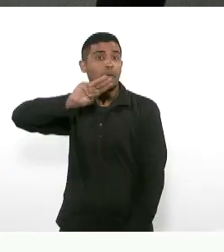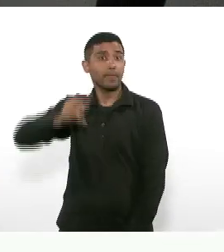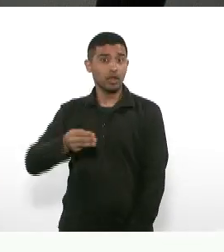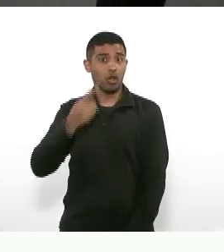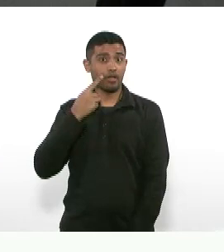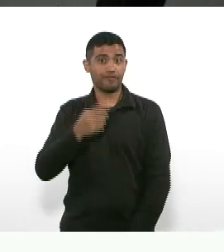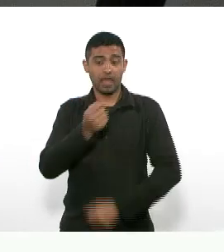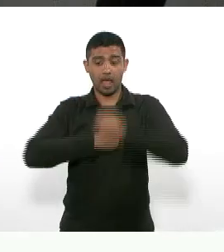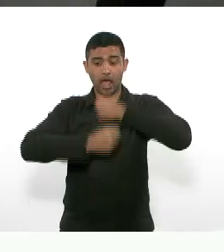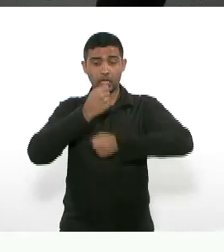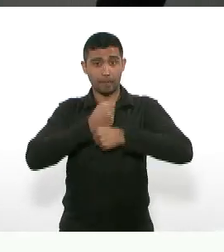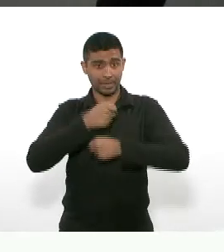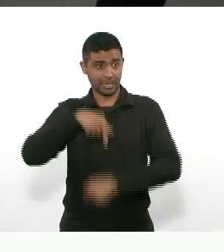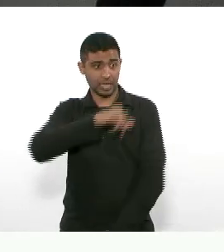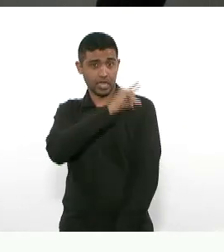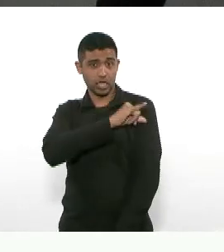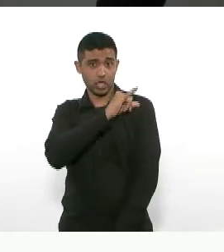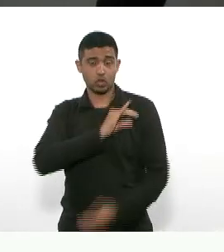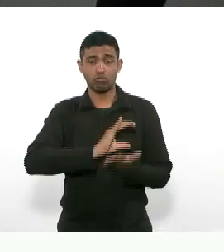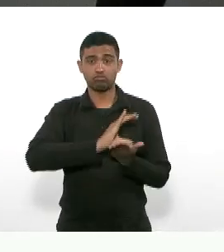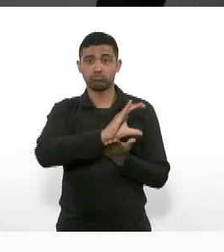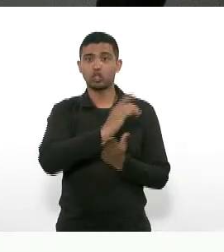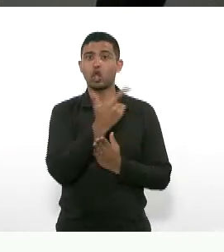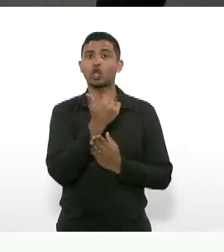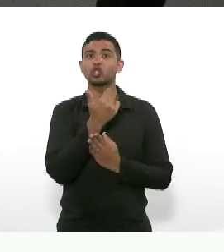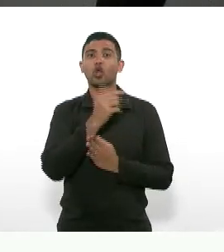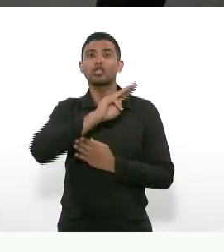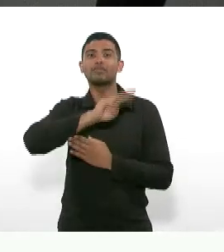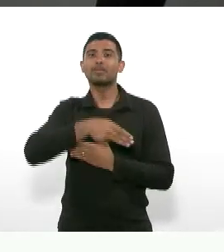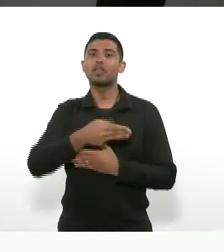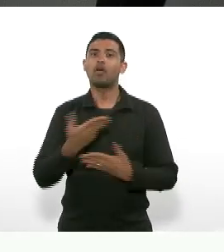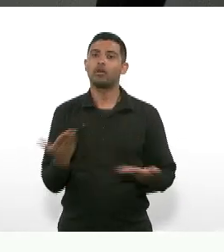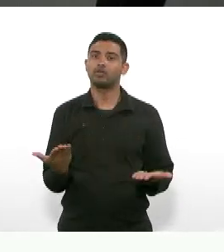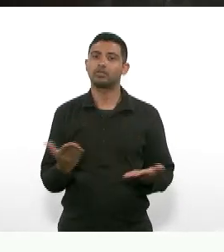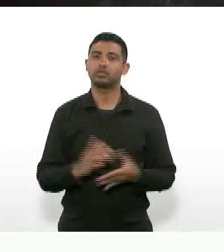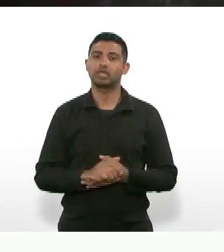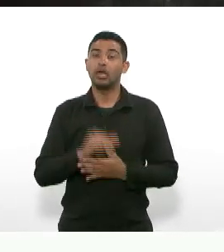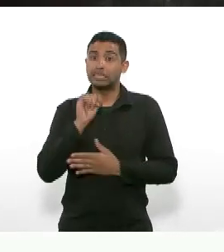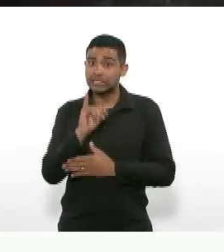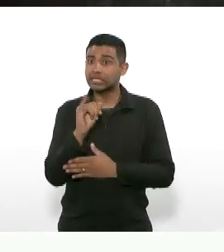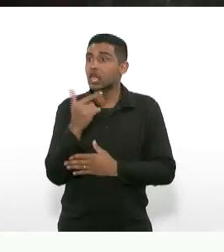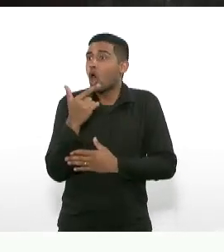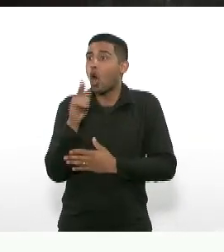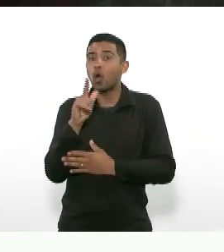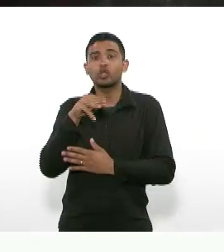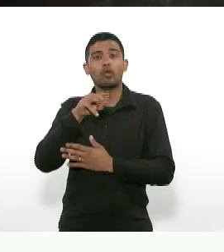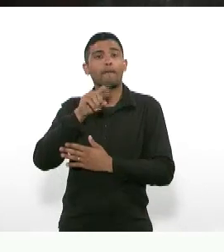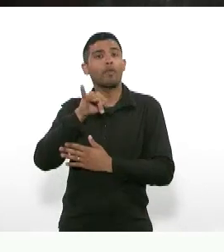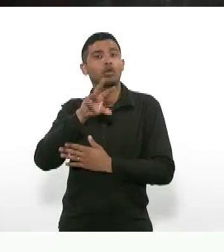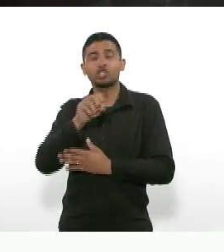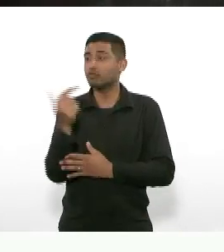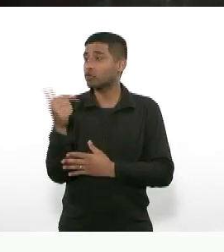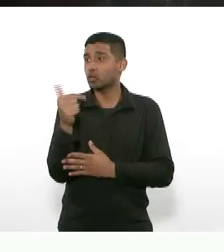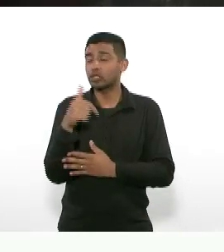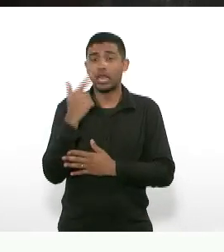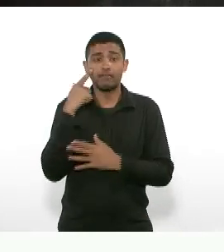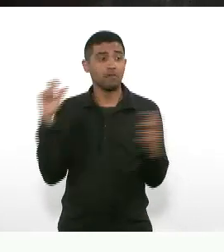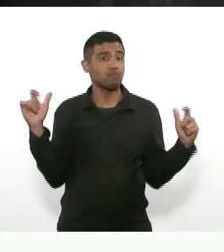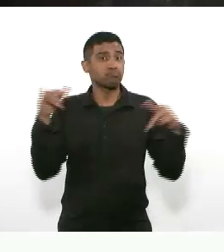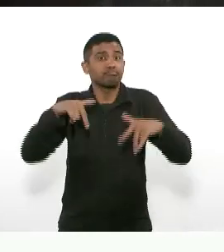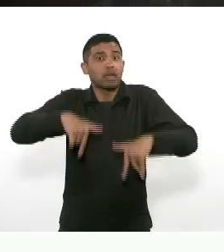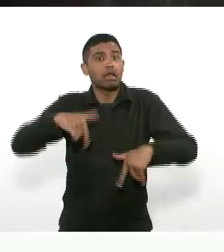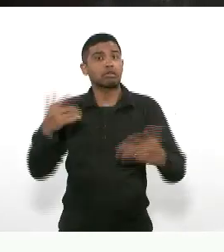foi reservado ao Rio de Janeiro, foi 12 milhões. Então, se não houver outro motivo para nós estarmos aqui na manhã de